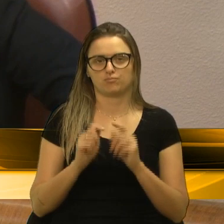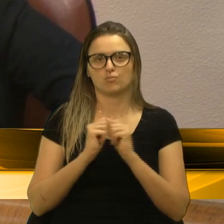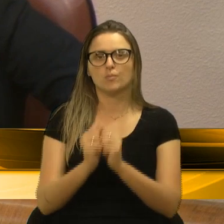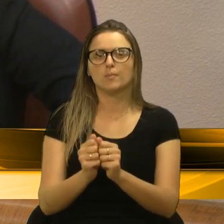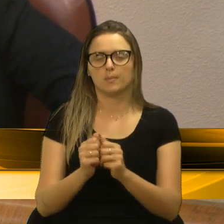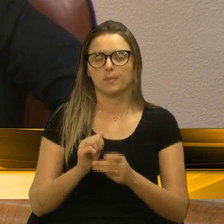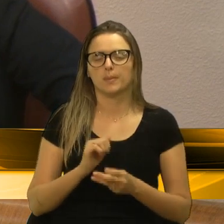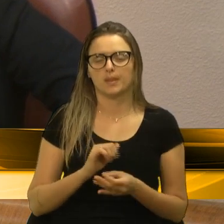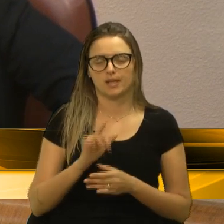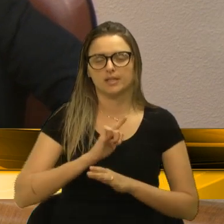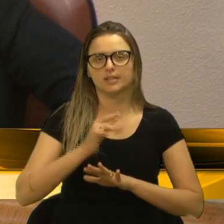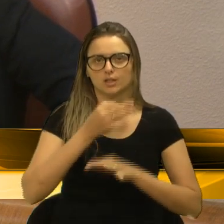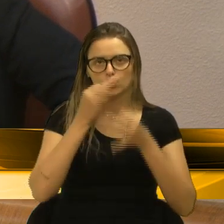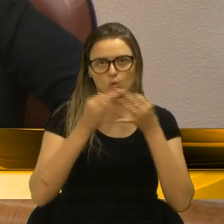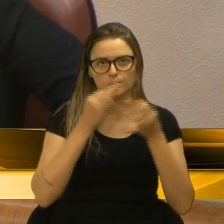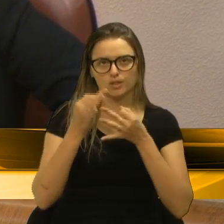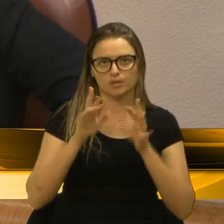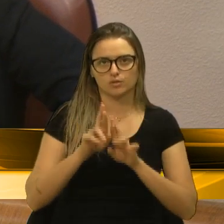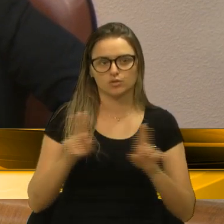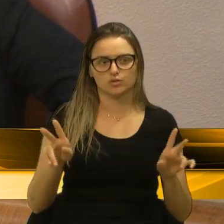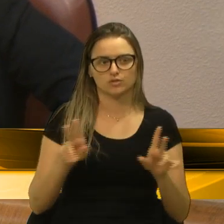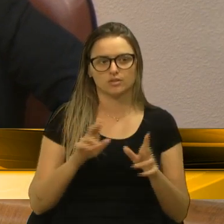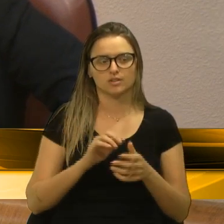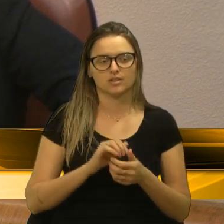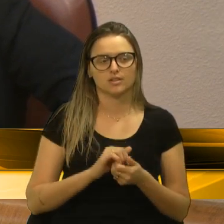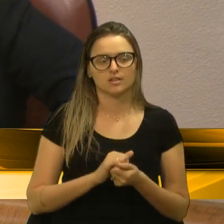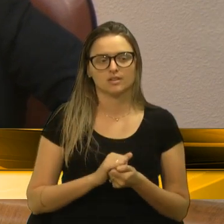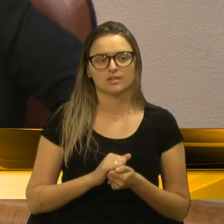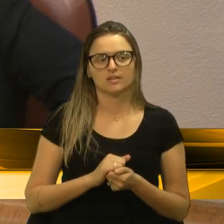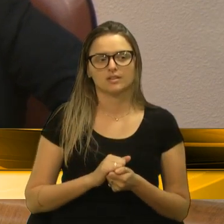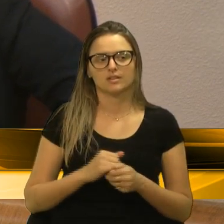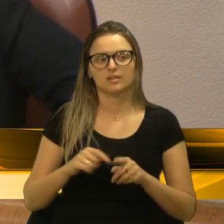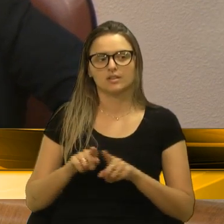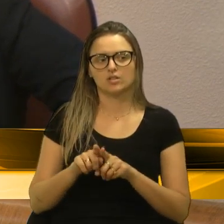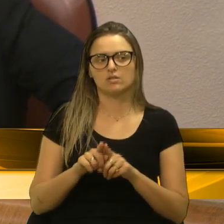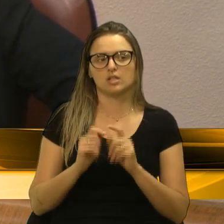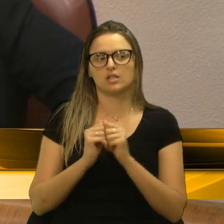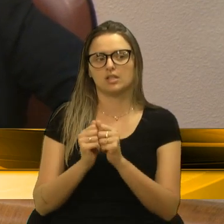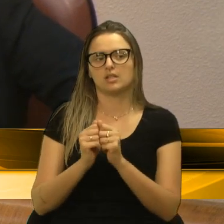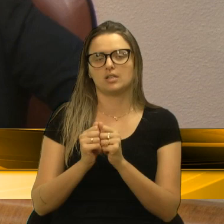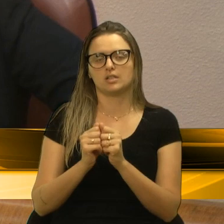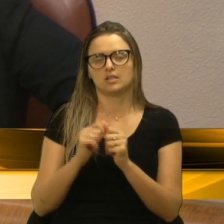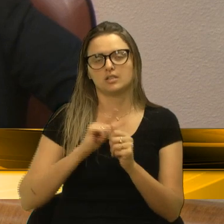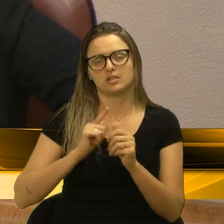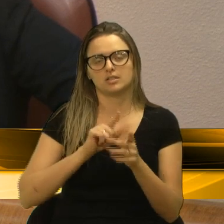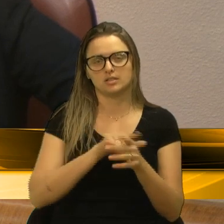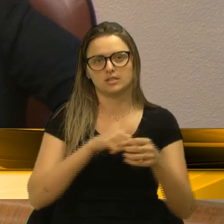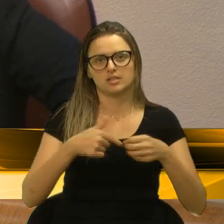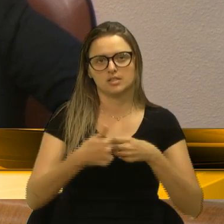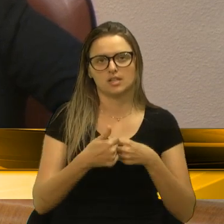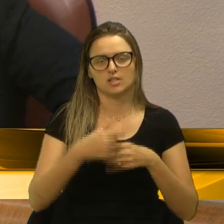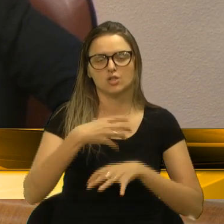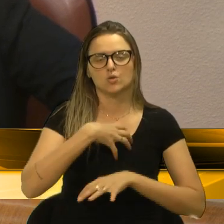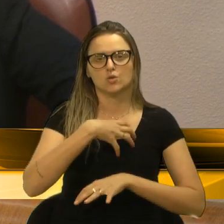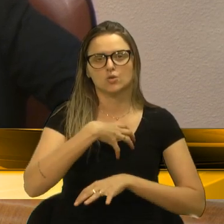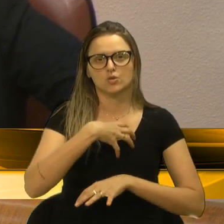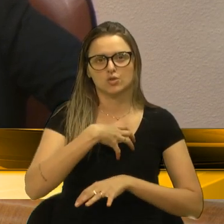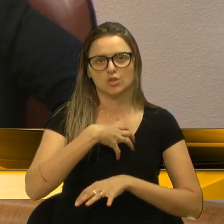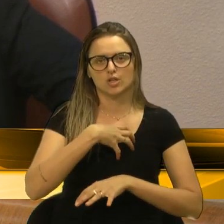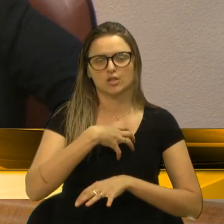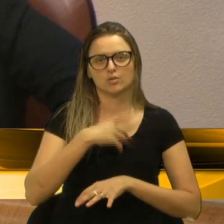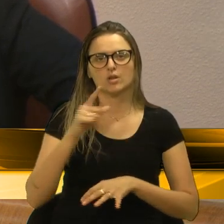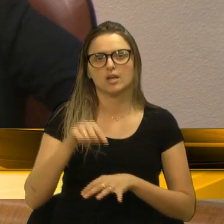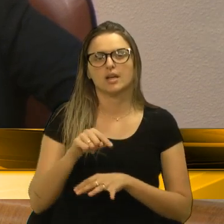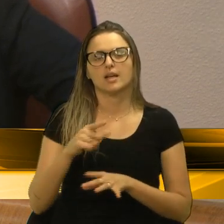opiniões divergentes, e o que levou a encaminhar a recomendação ao município. Desta forma, afirma que se buscou